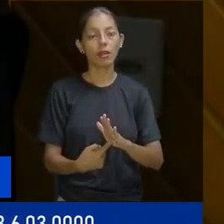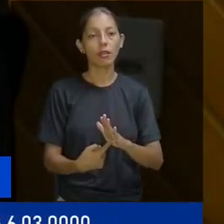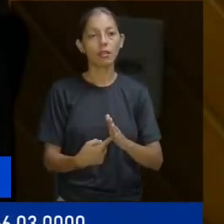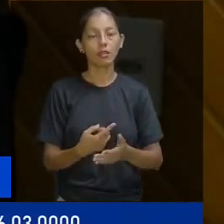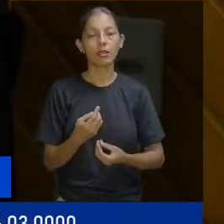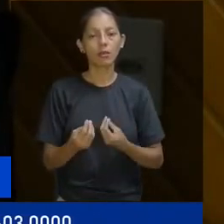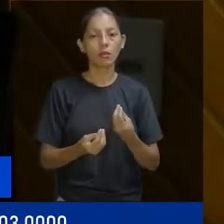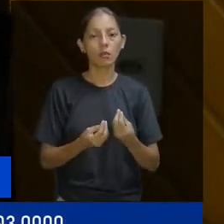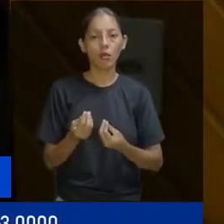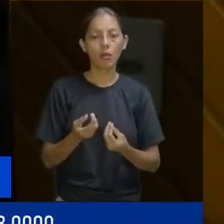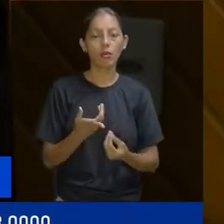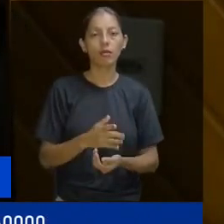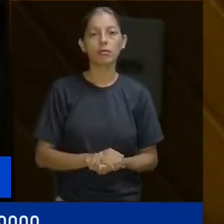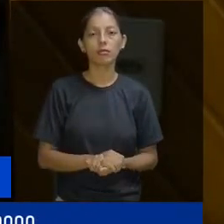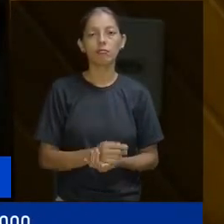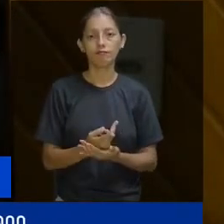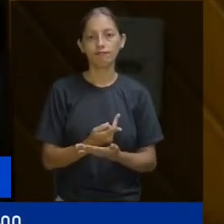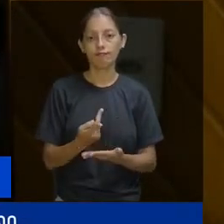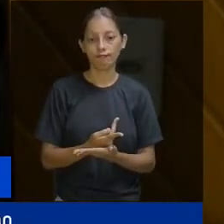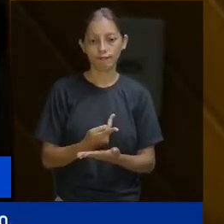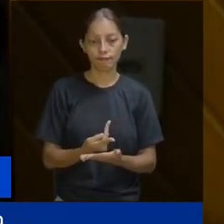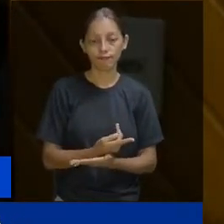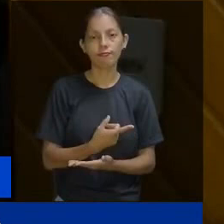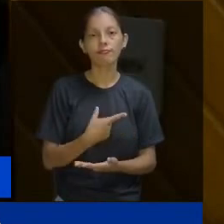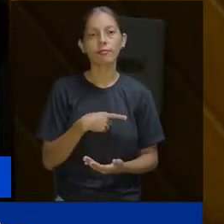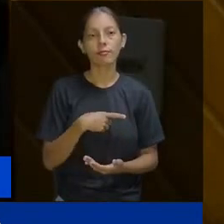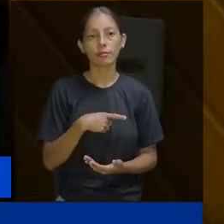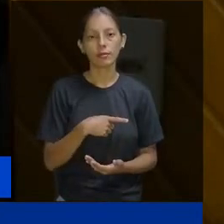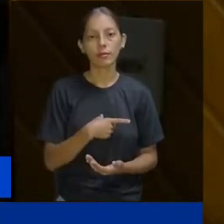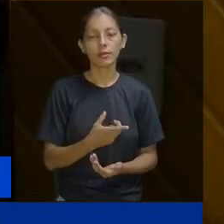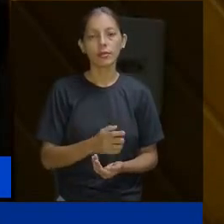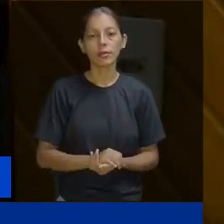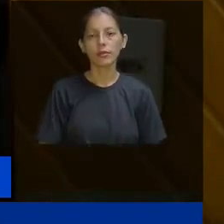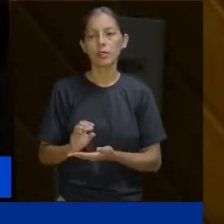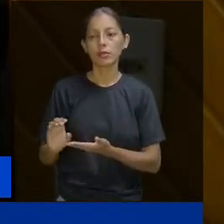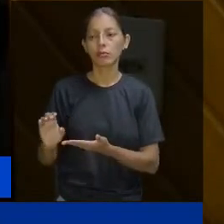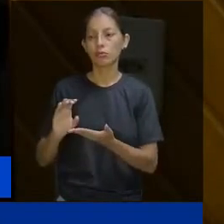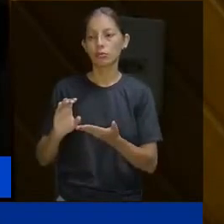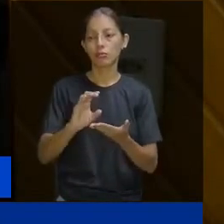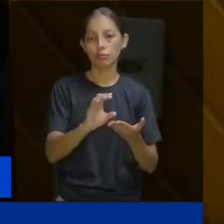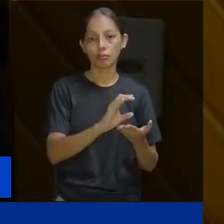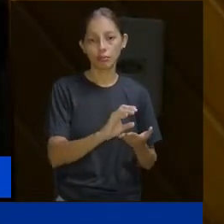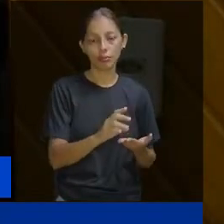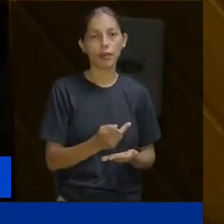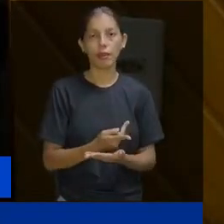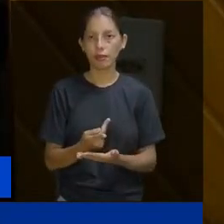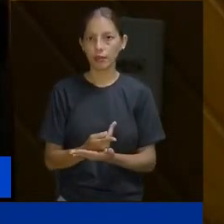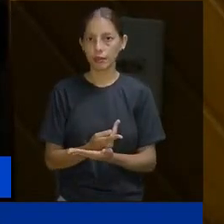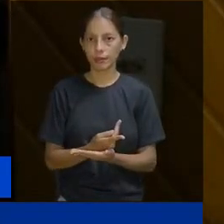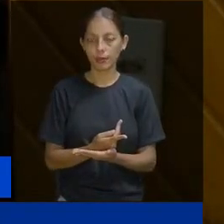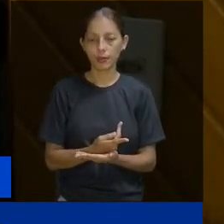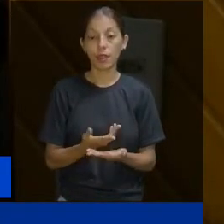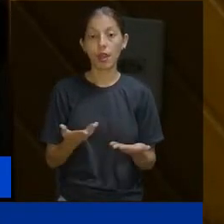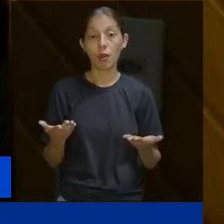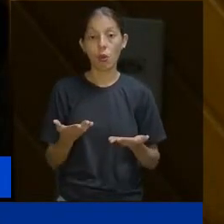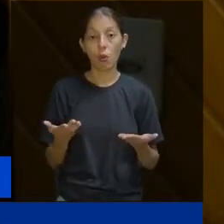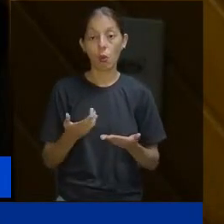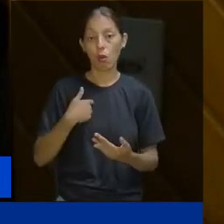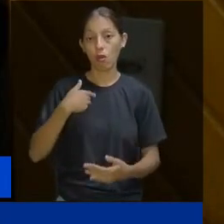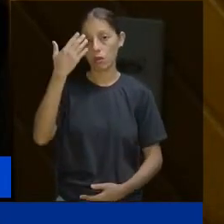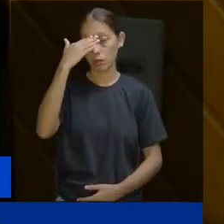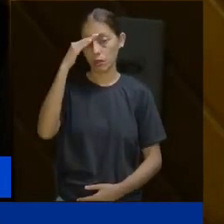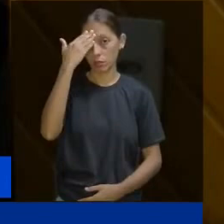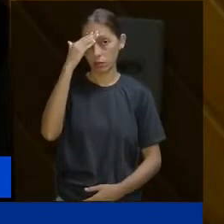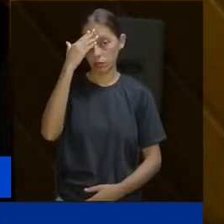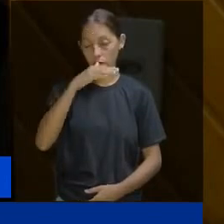pela distribuição inadequada aos recursos às minorias. Então, eu compreendo, tenho o mesmo entendimento